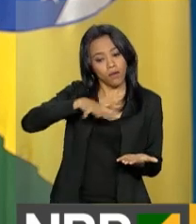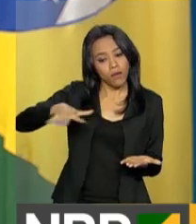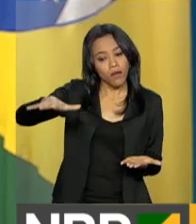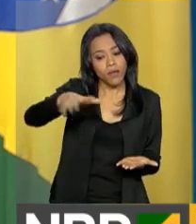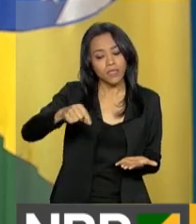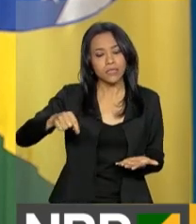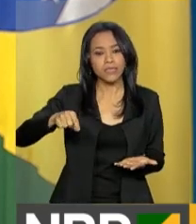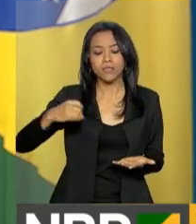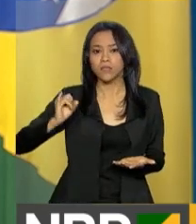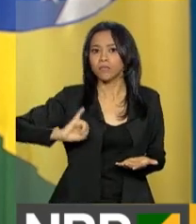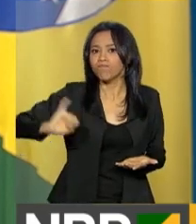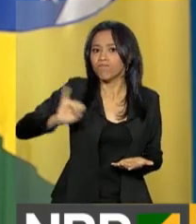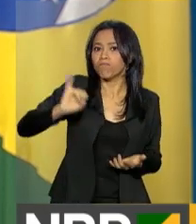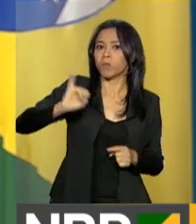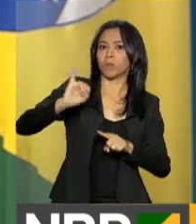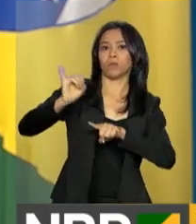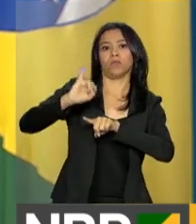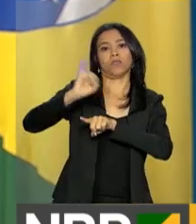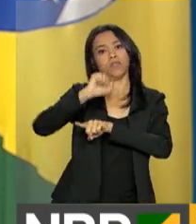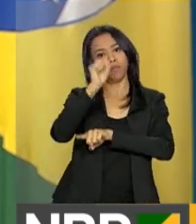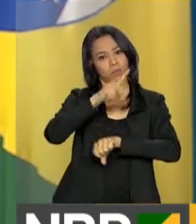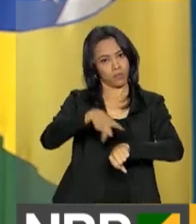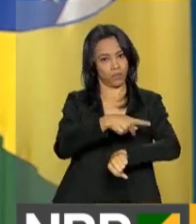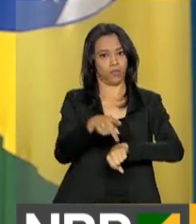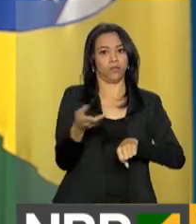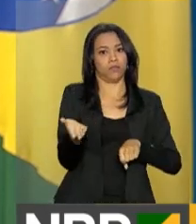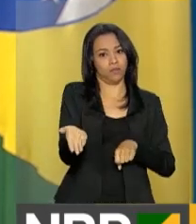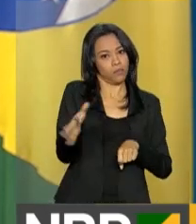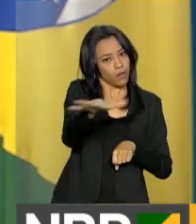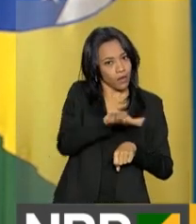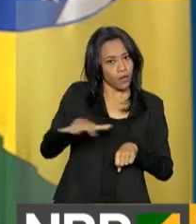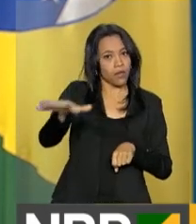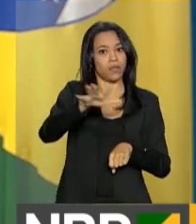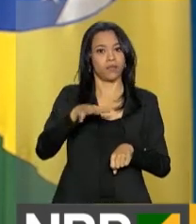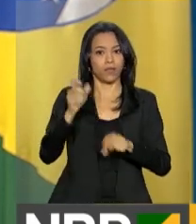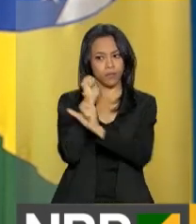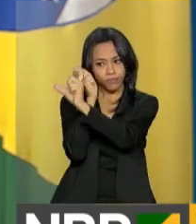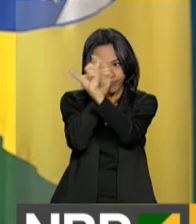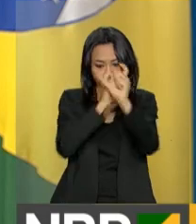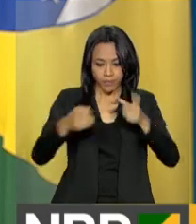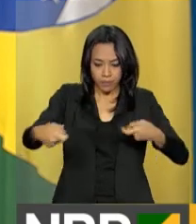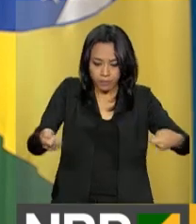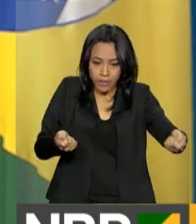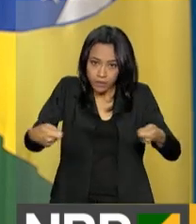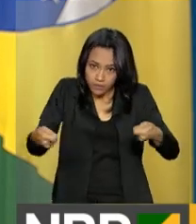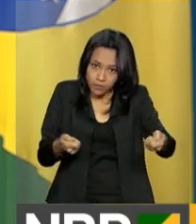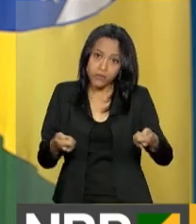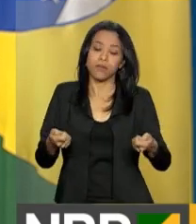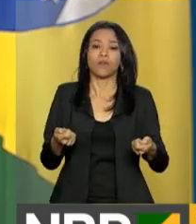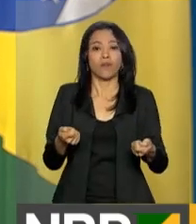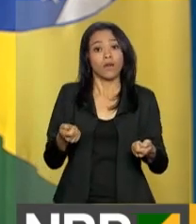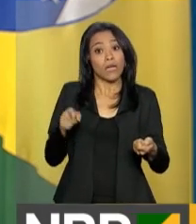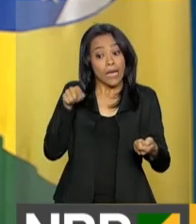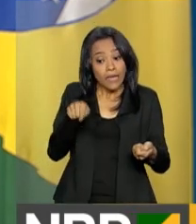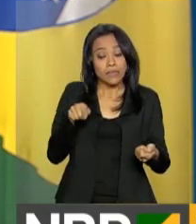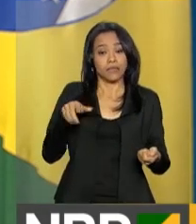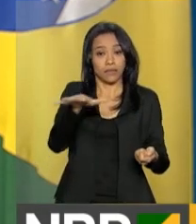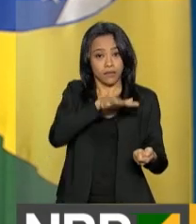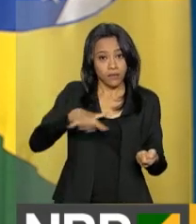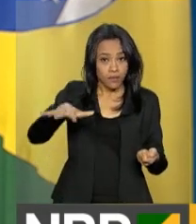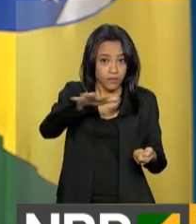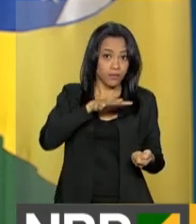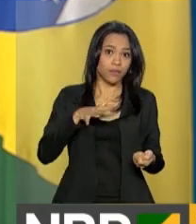importantíssimo do nosso país vejam o quanto a mineração fez